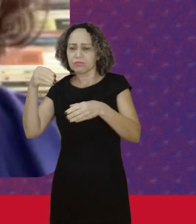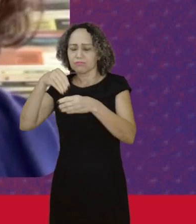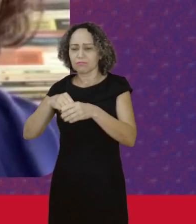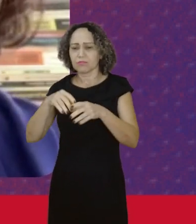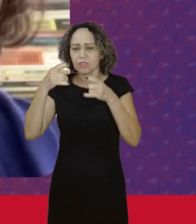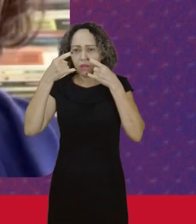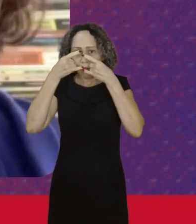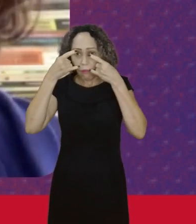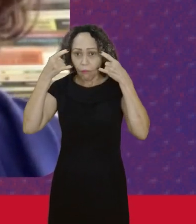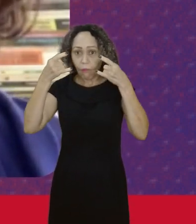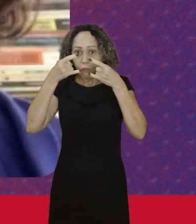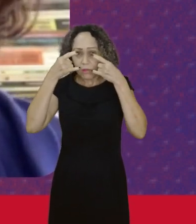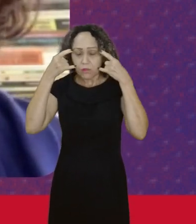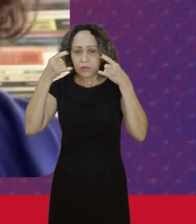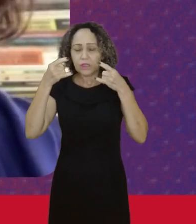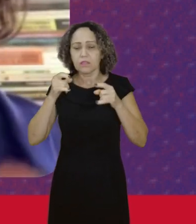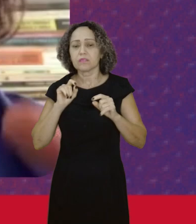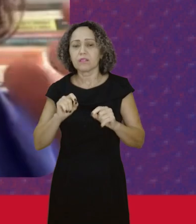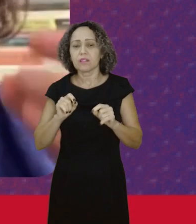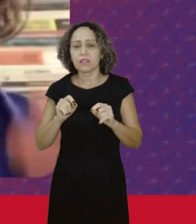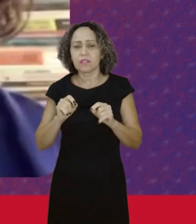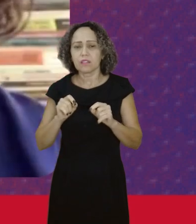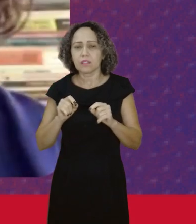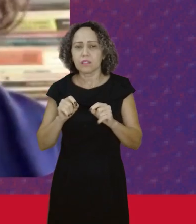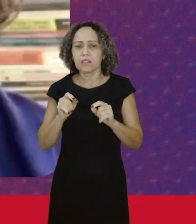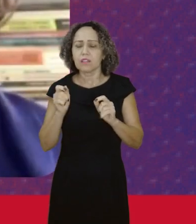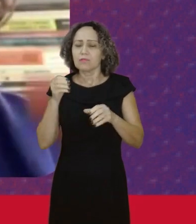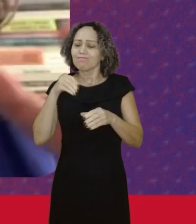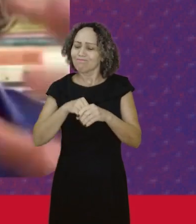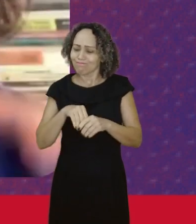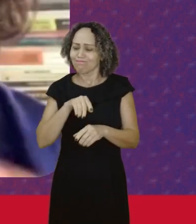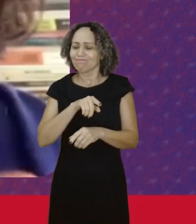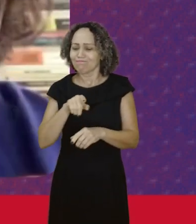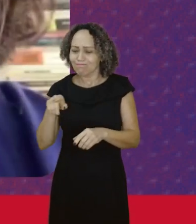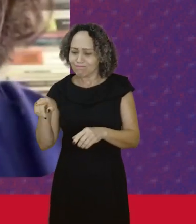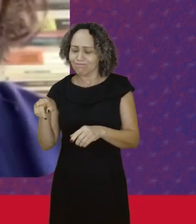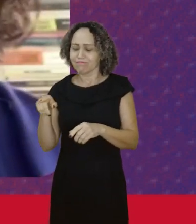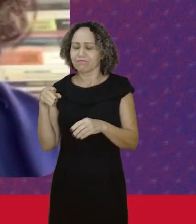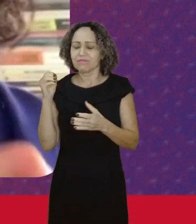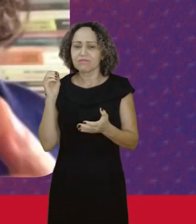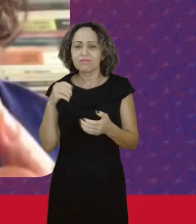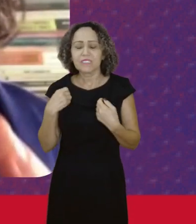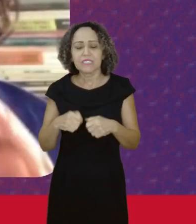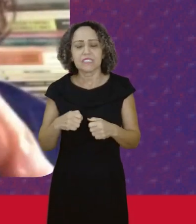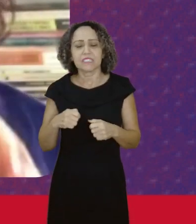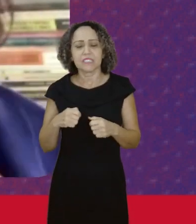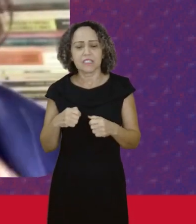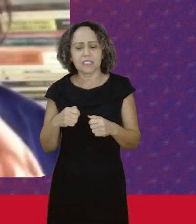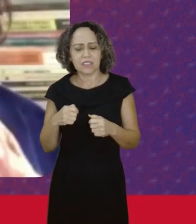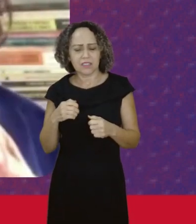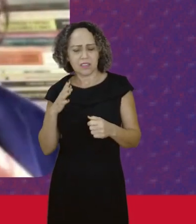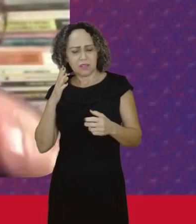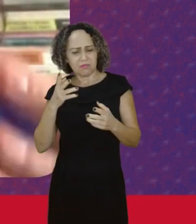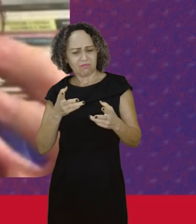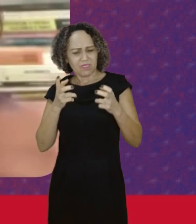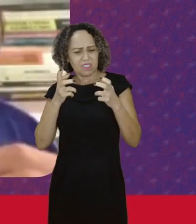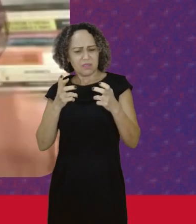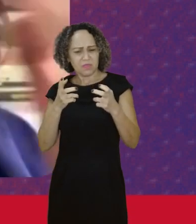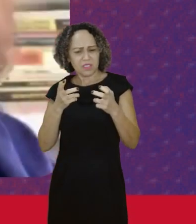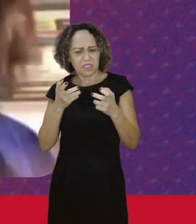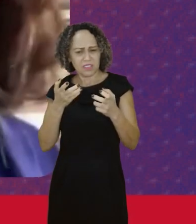capitalista e precisam ser reconhecidas, entendidas, para que se